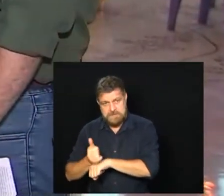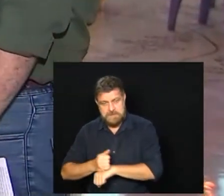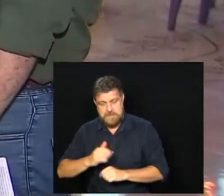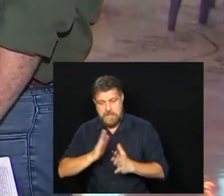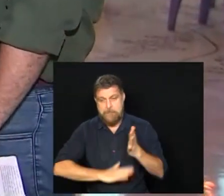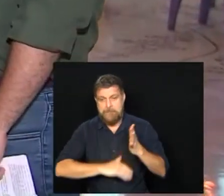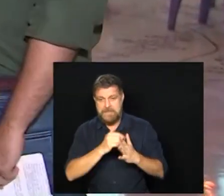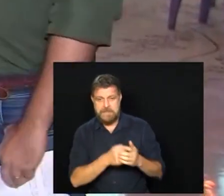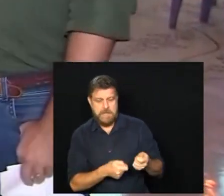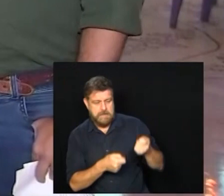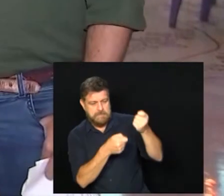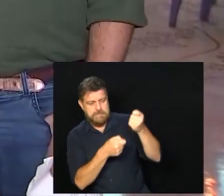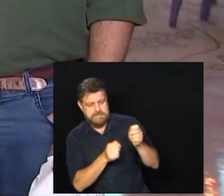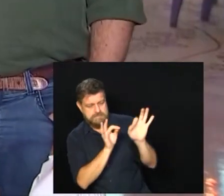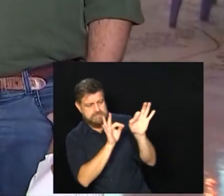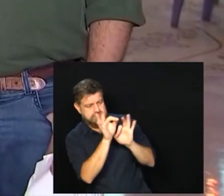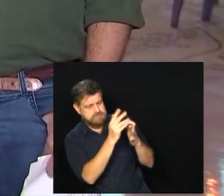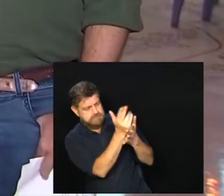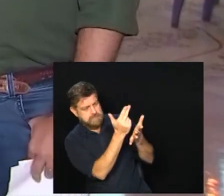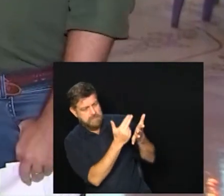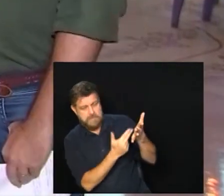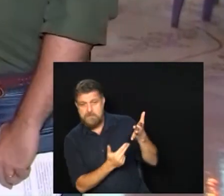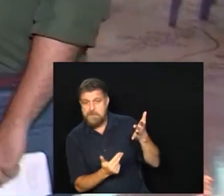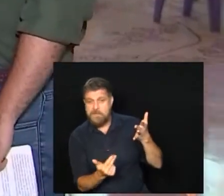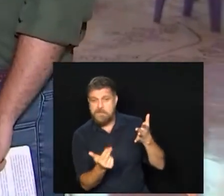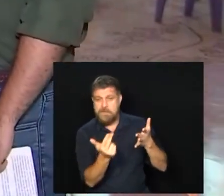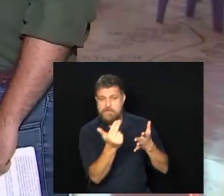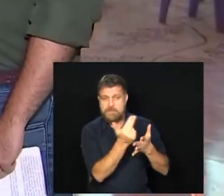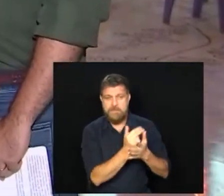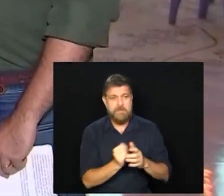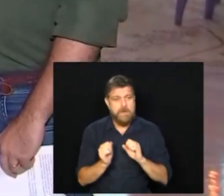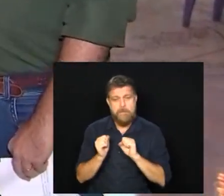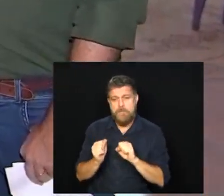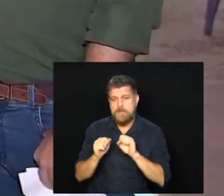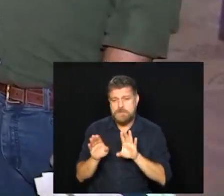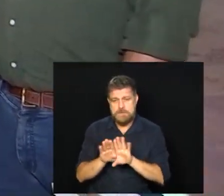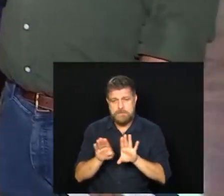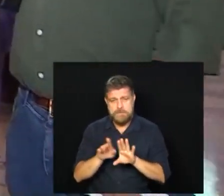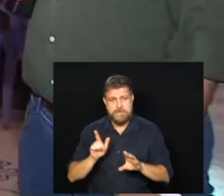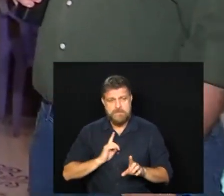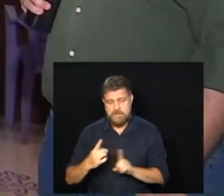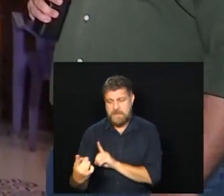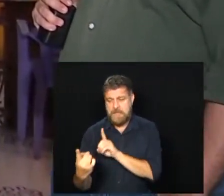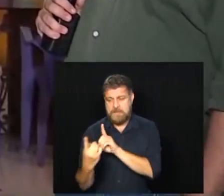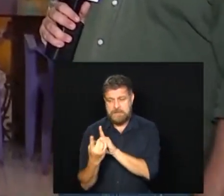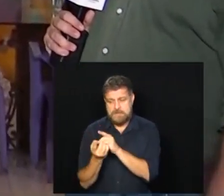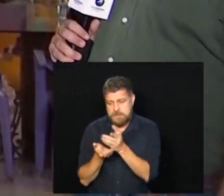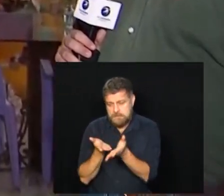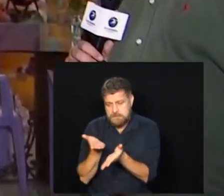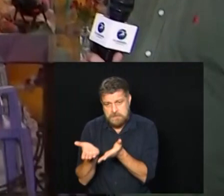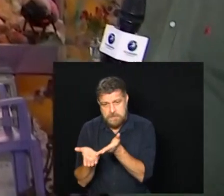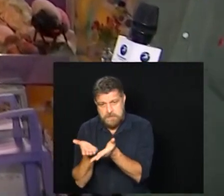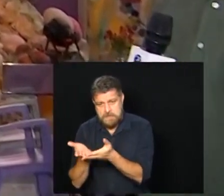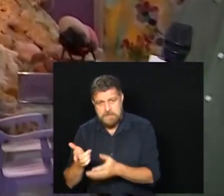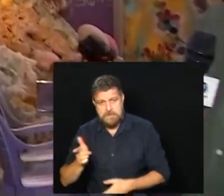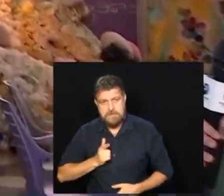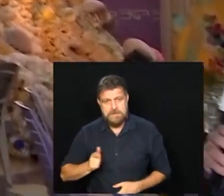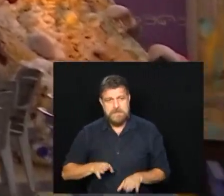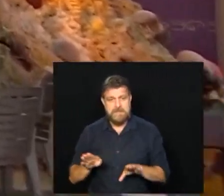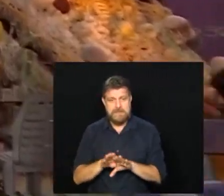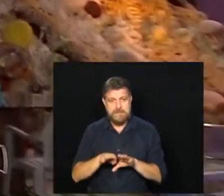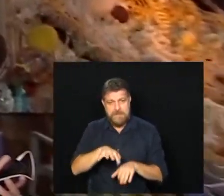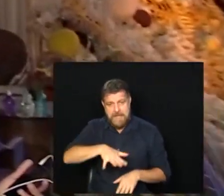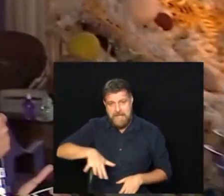pintaram isso aqui, né? Aí você pode ter atendimento terapêutico, porque aqui tem uma vertente na área